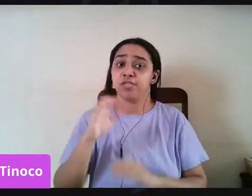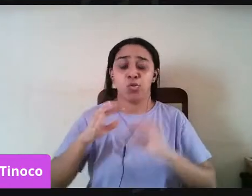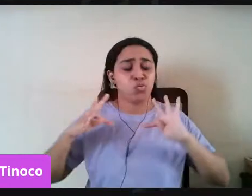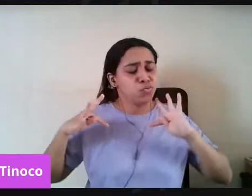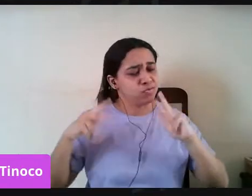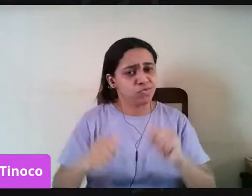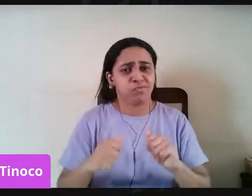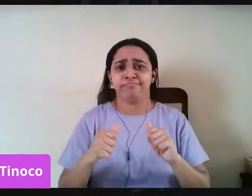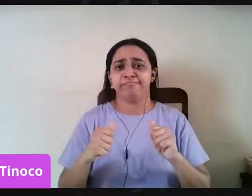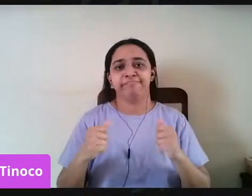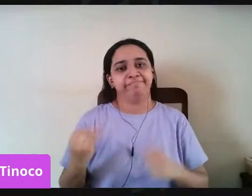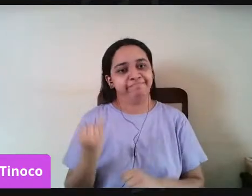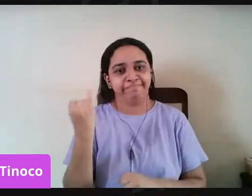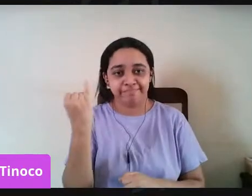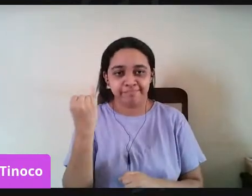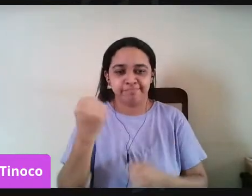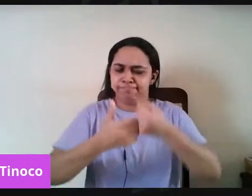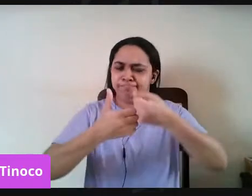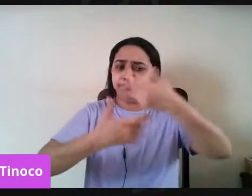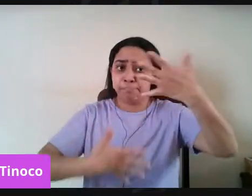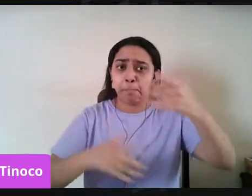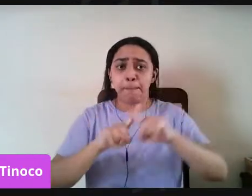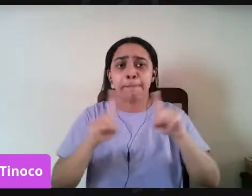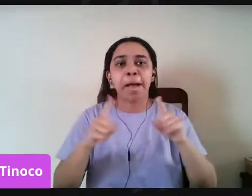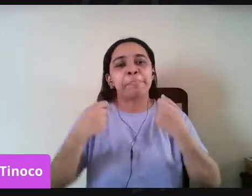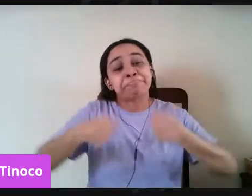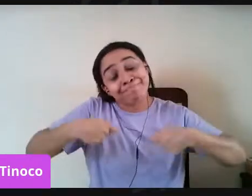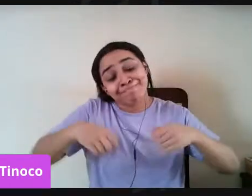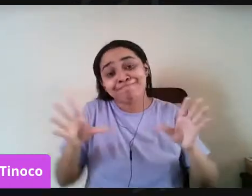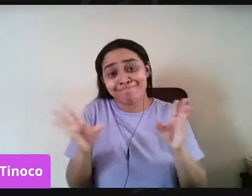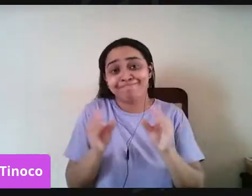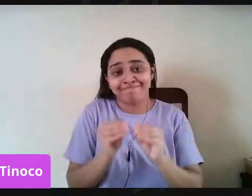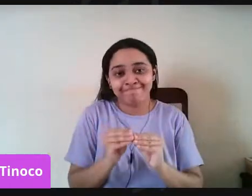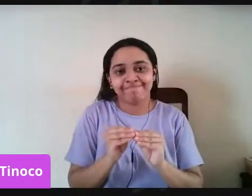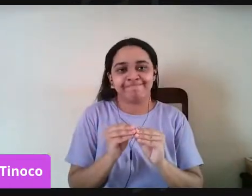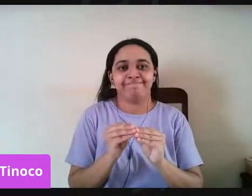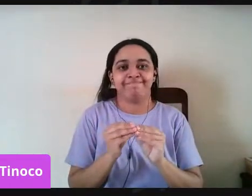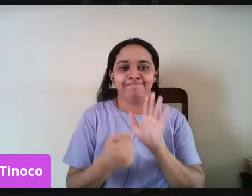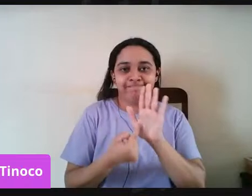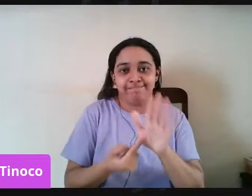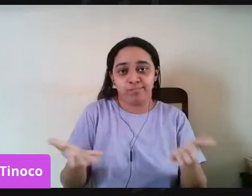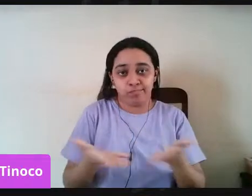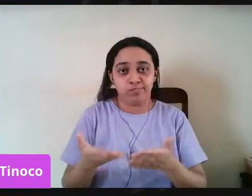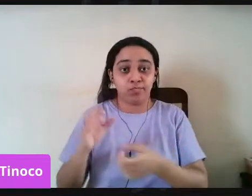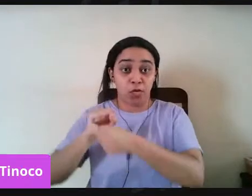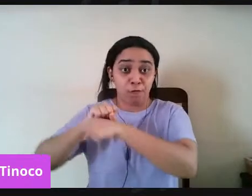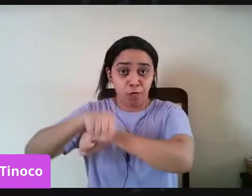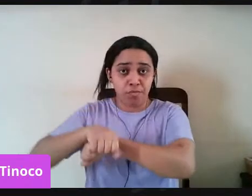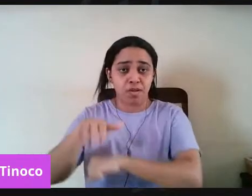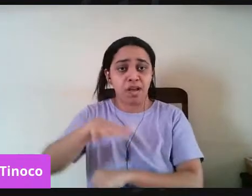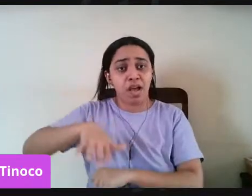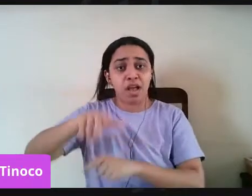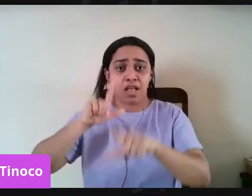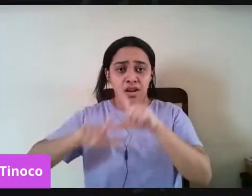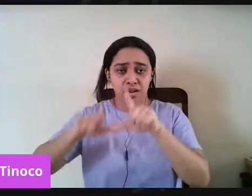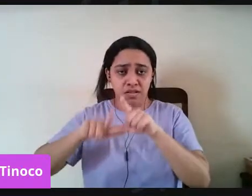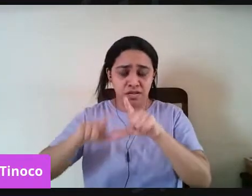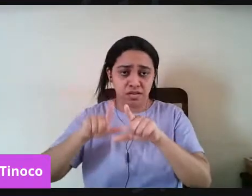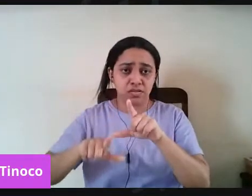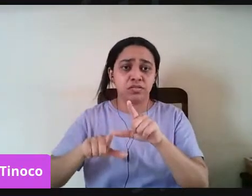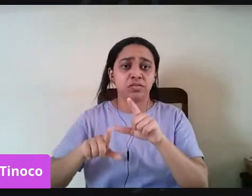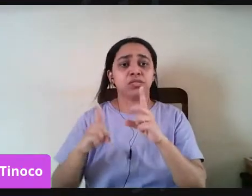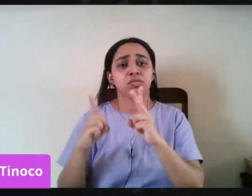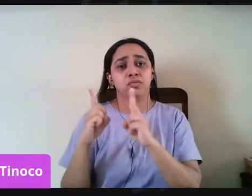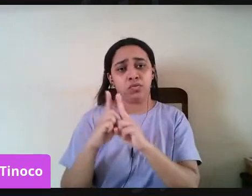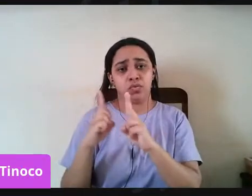mas porque se precisa resumir mesmo. Ela possui graduação em Letras pela Universidade Federal do